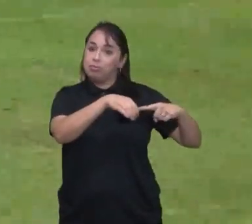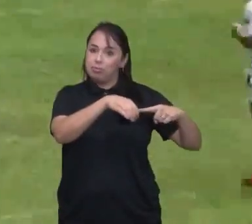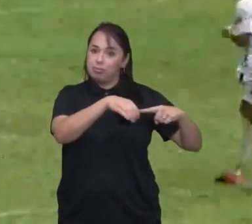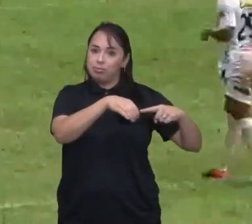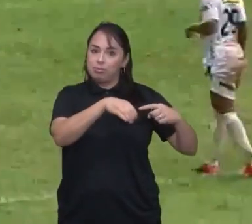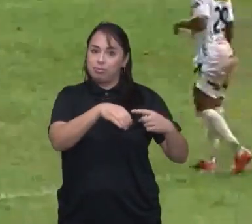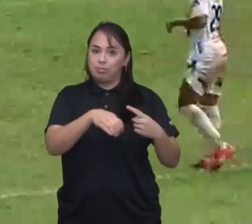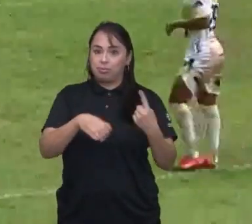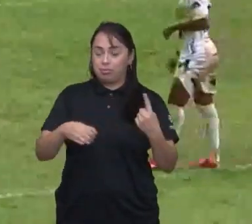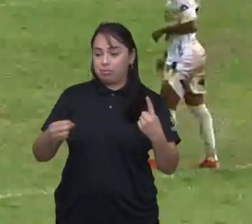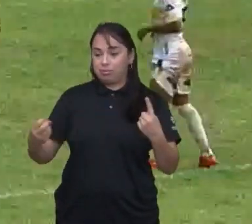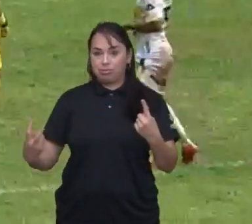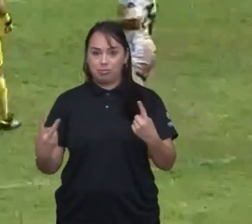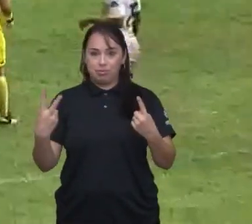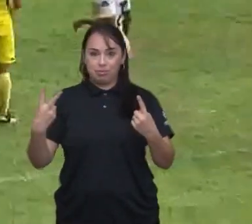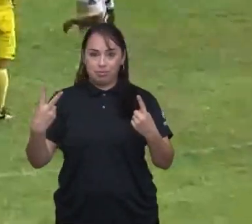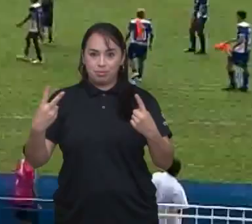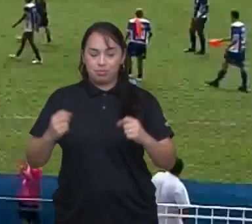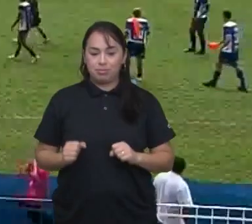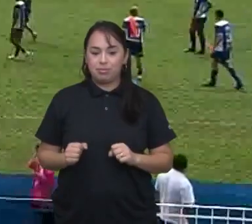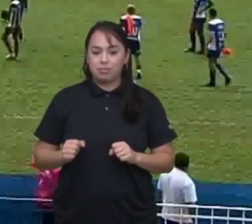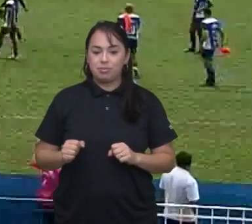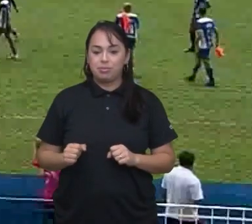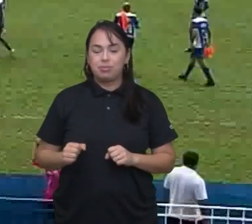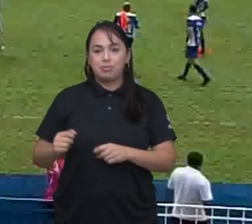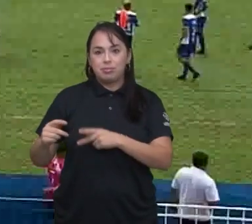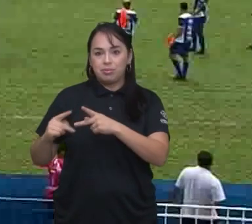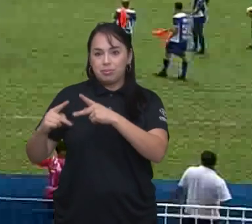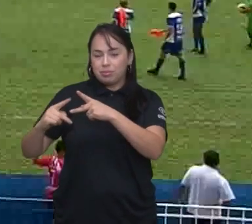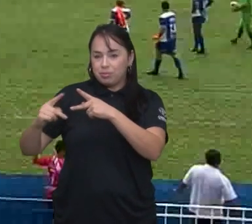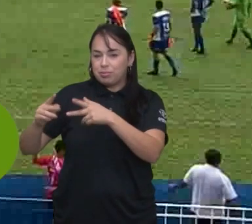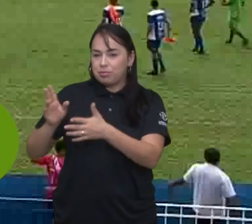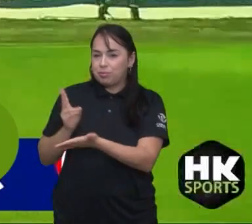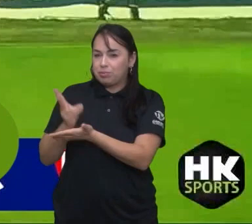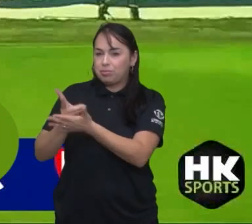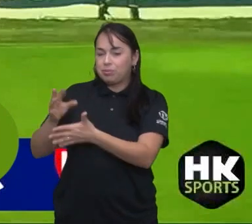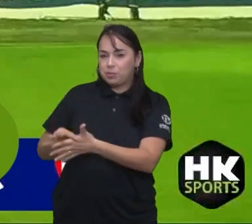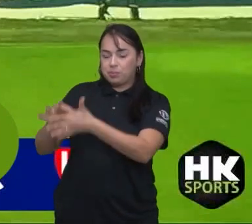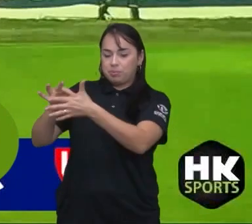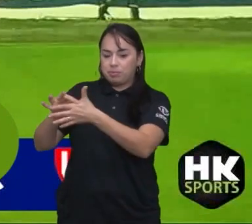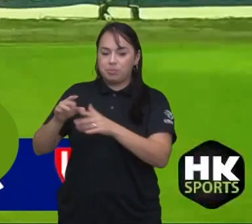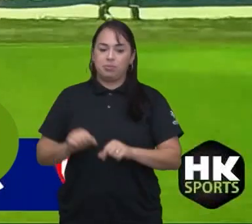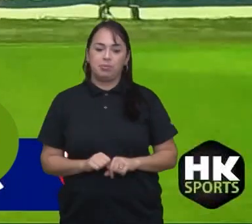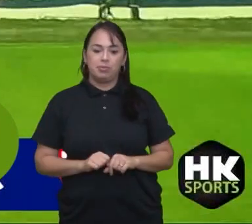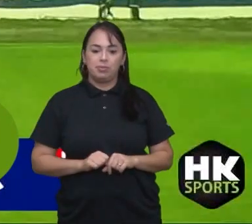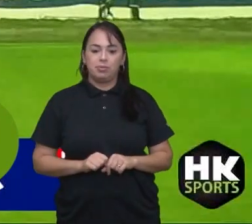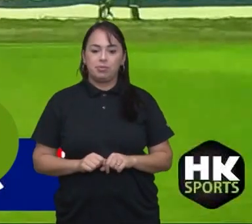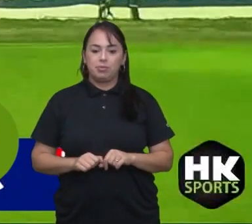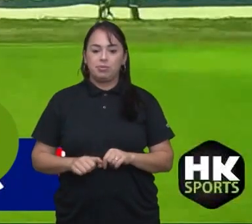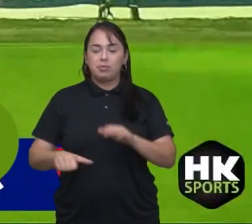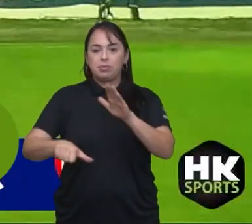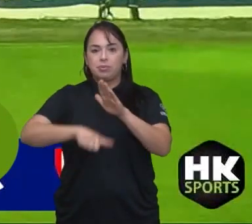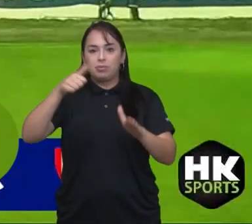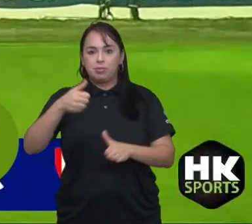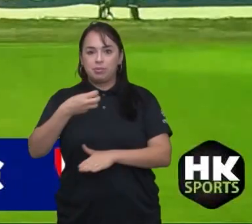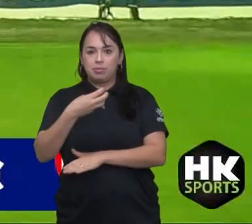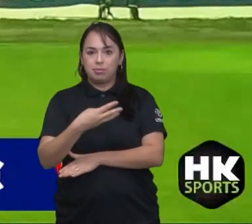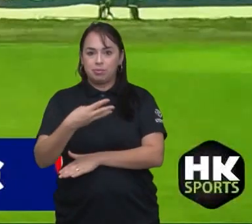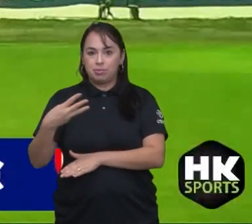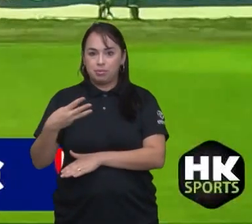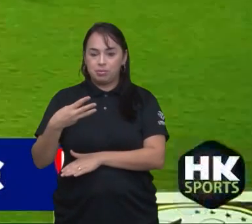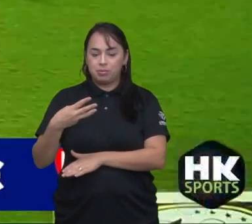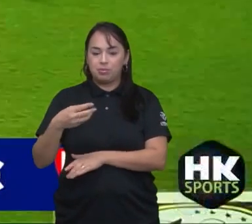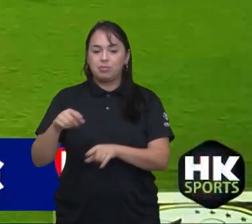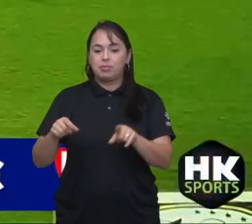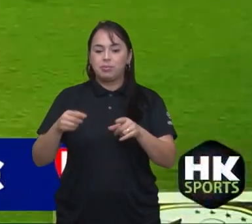nisso. Olímpia 1, São José 2. São José seguia líder. Na 13ª rodada, o Noroeste de Bauru veio